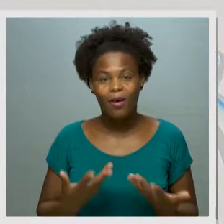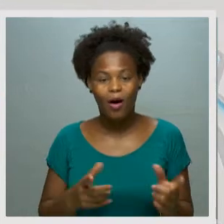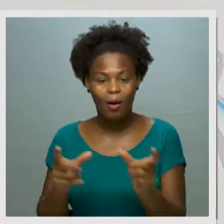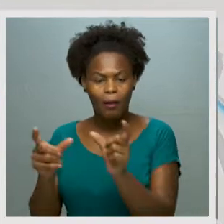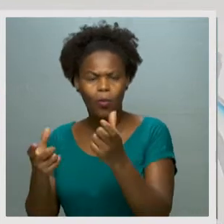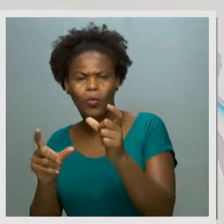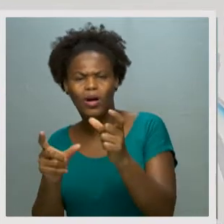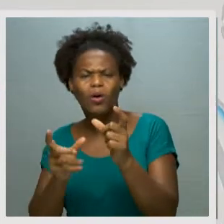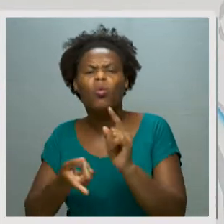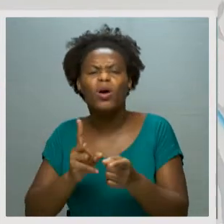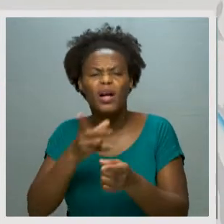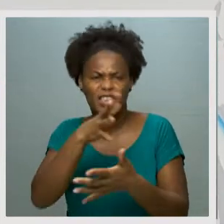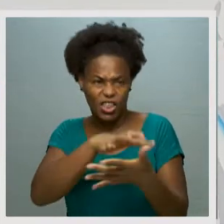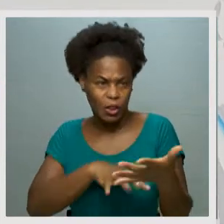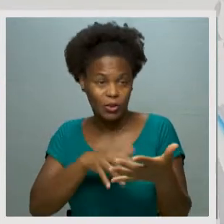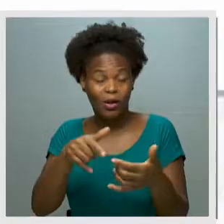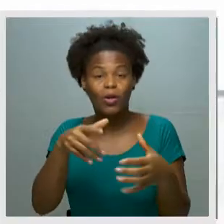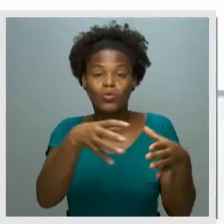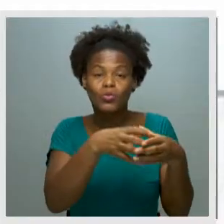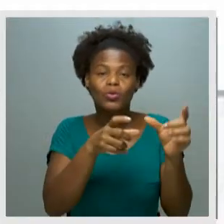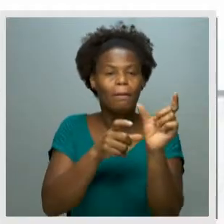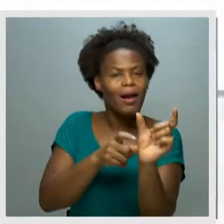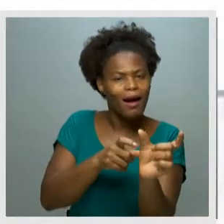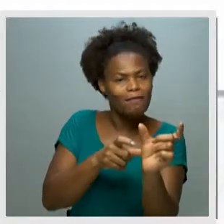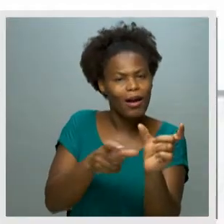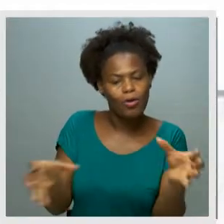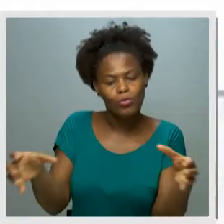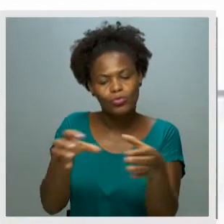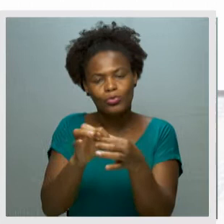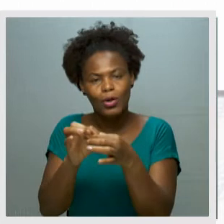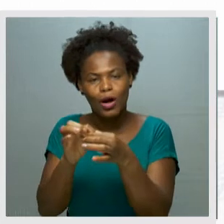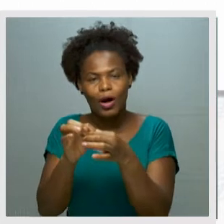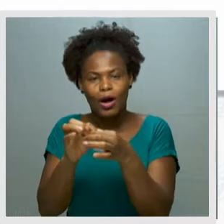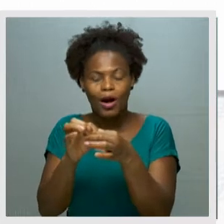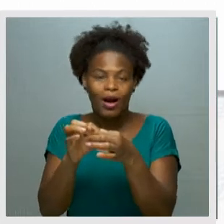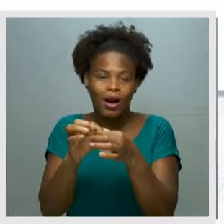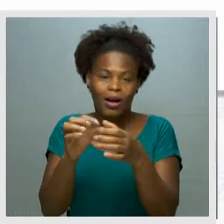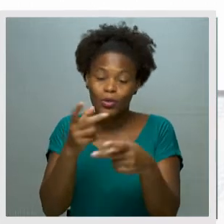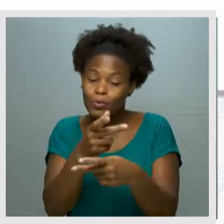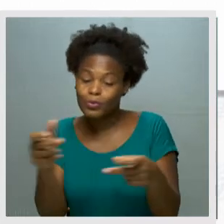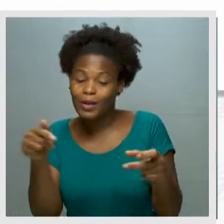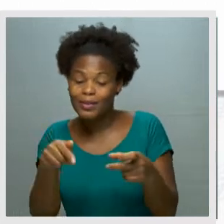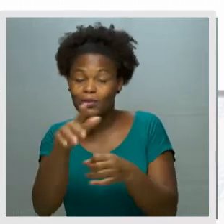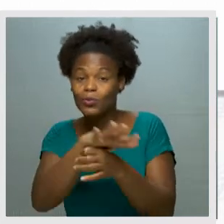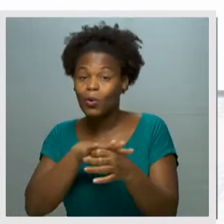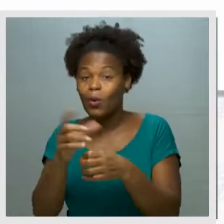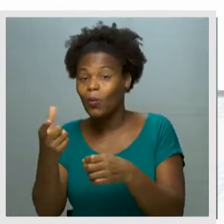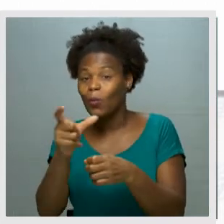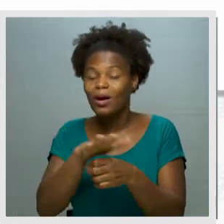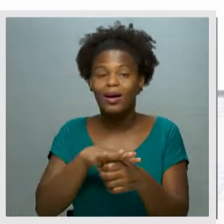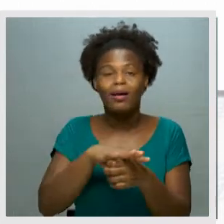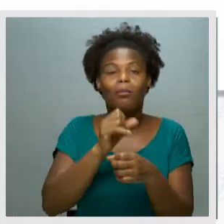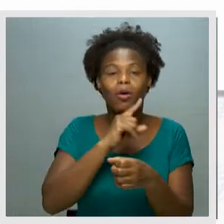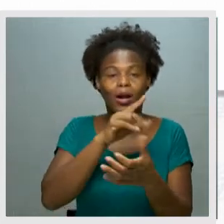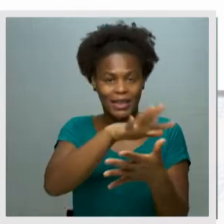Partindo do conceito de texto, como sendo um conjunto de palavras que formam um sentido relacionado a um contexto, podemos dividir